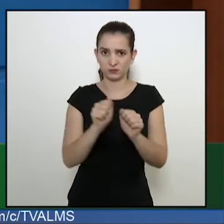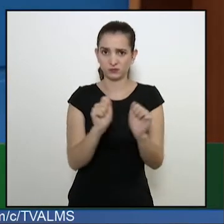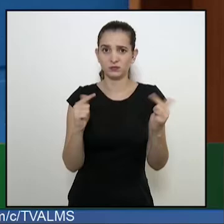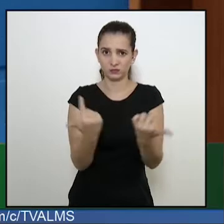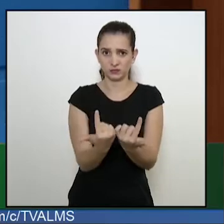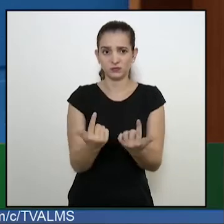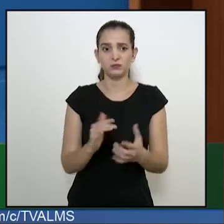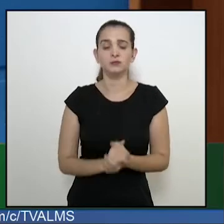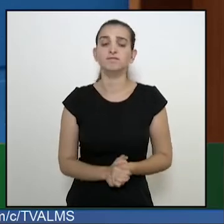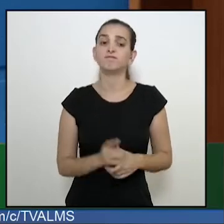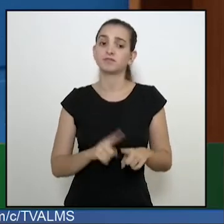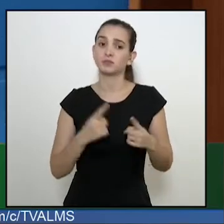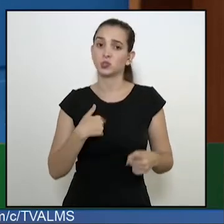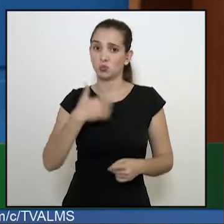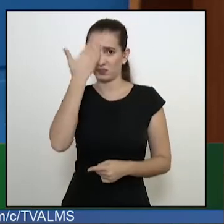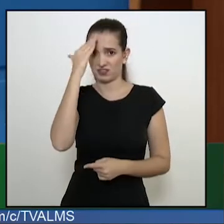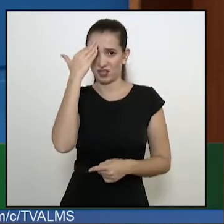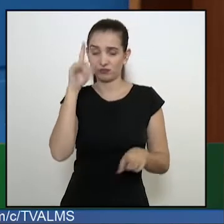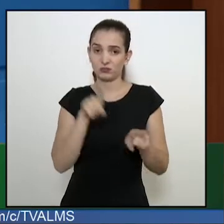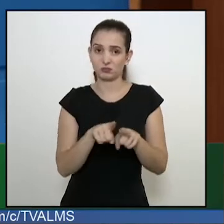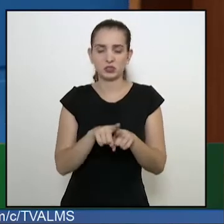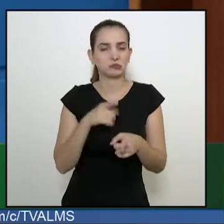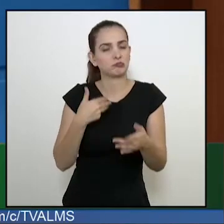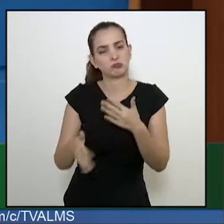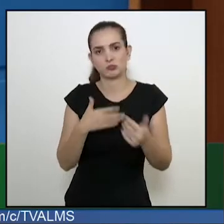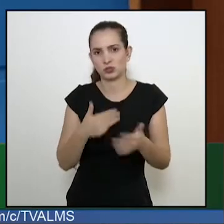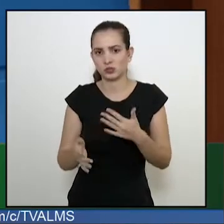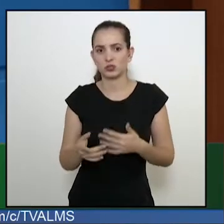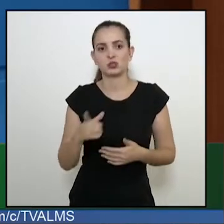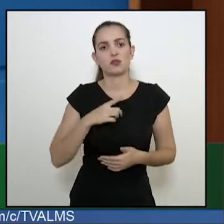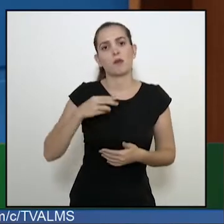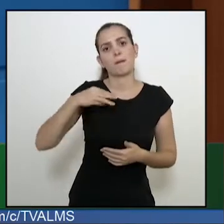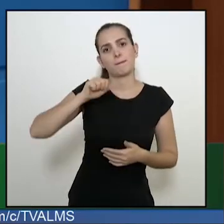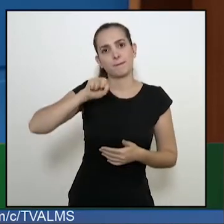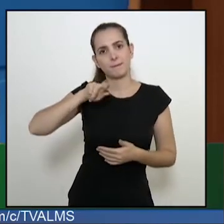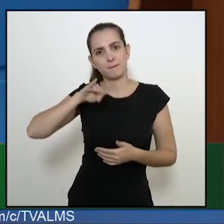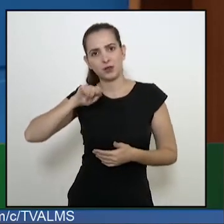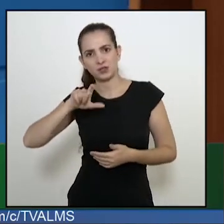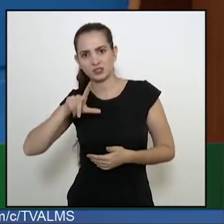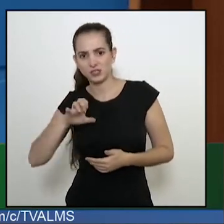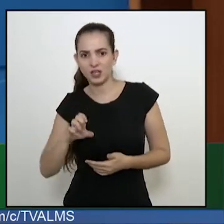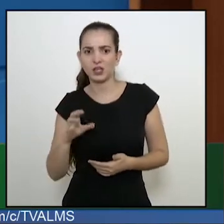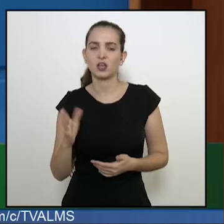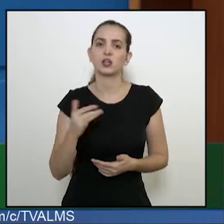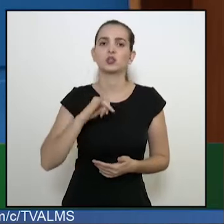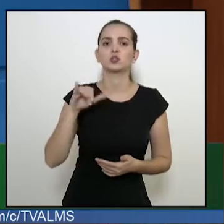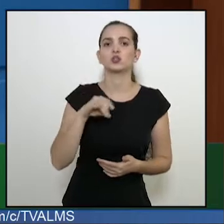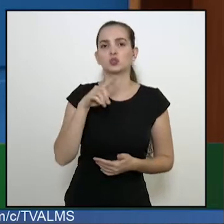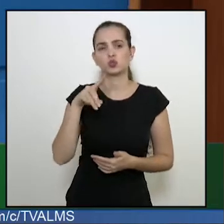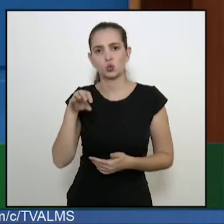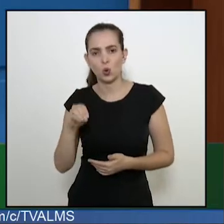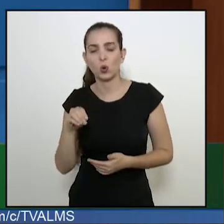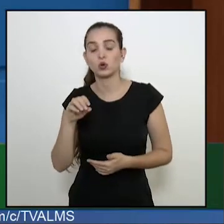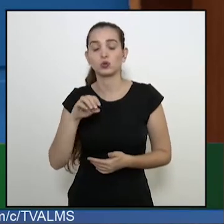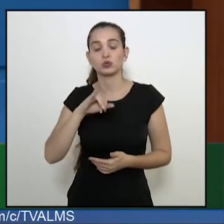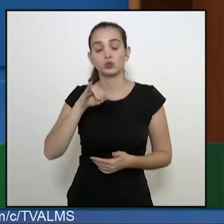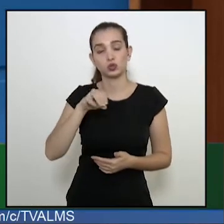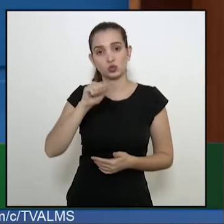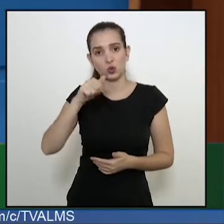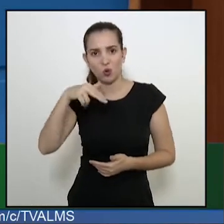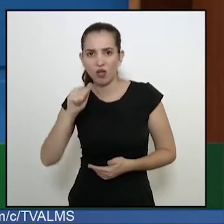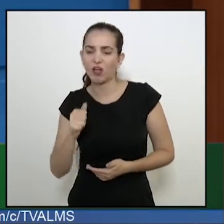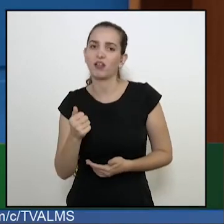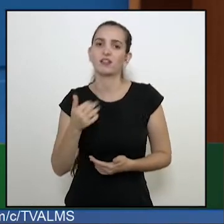eu entendo também que, independente de Marielle, de Maria, de Joana, de Francisca,